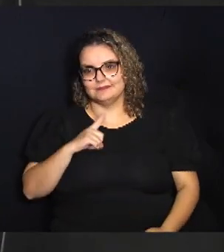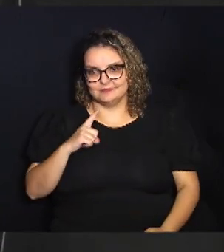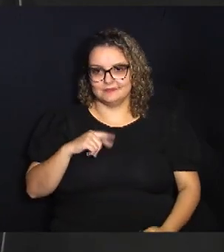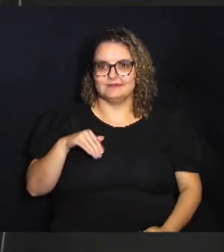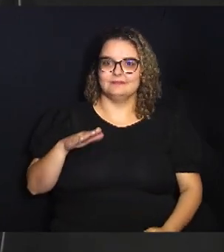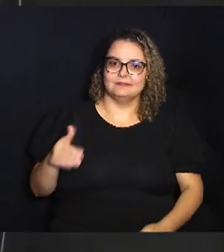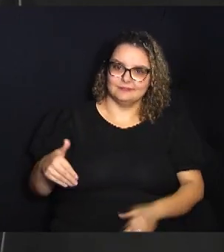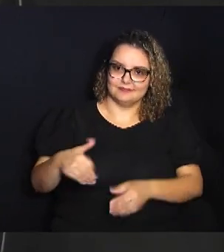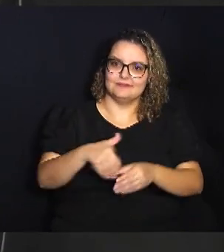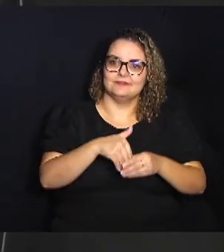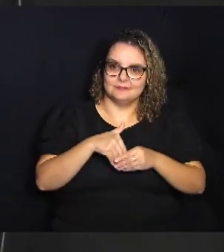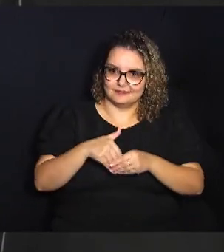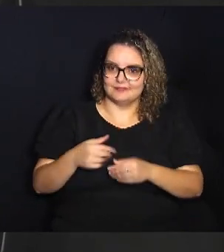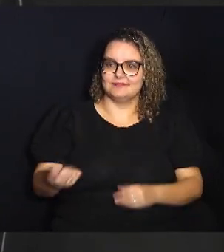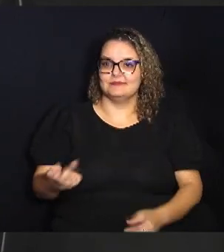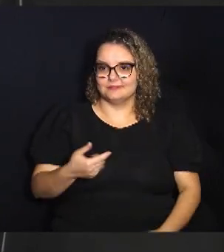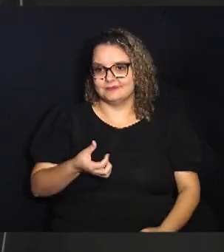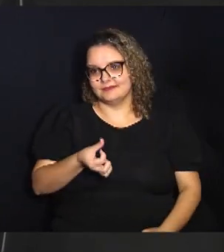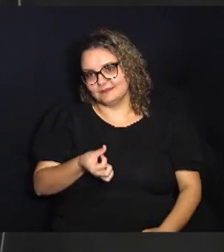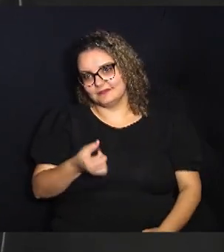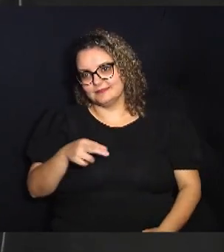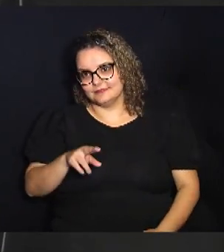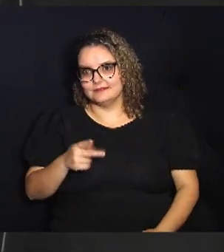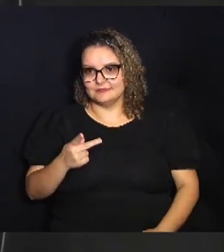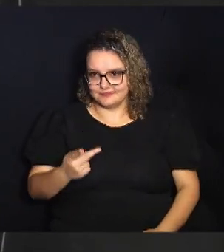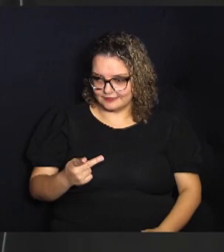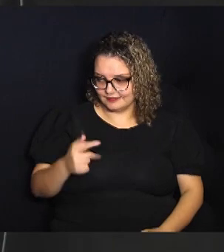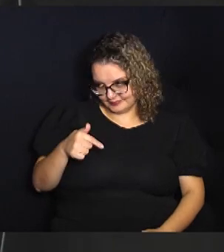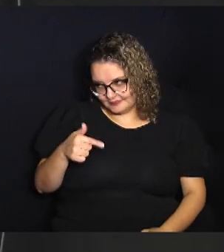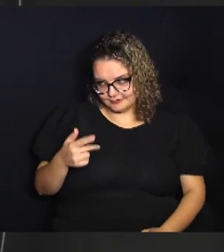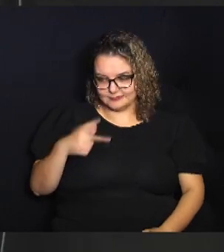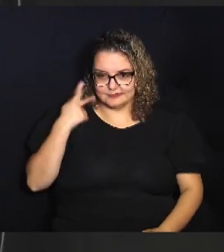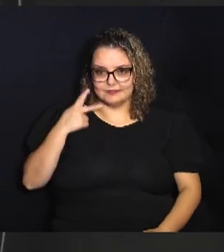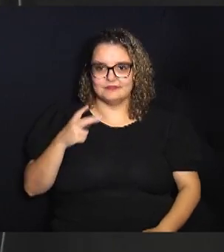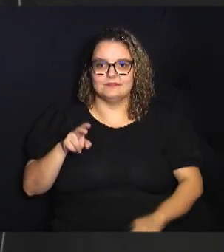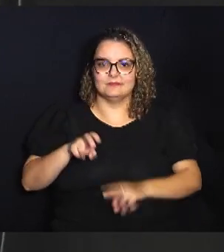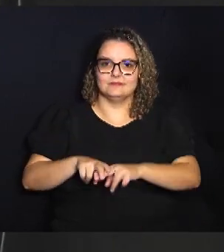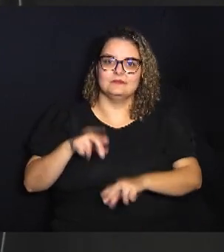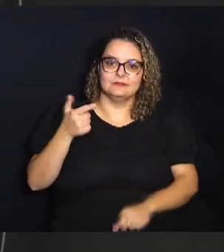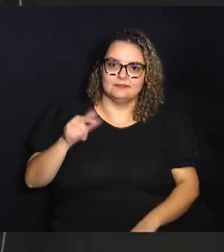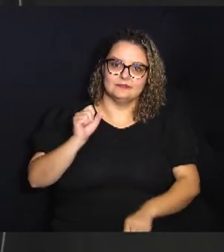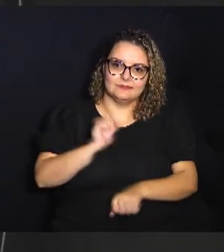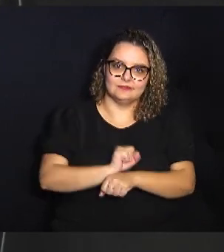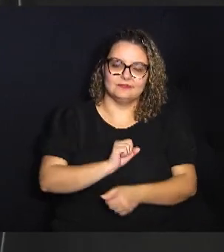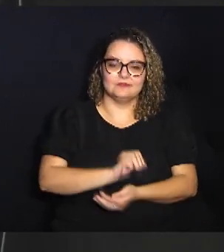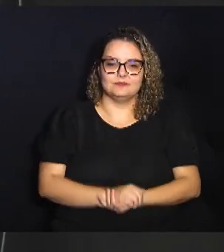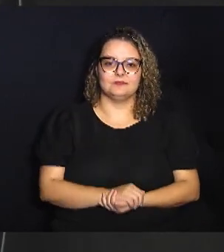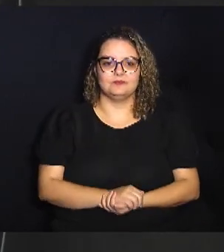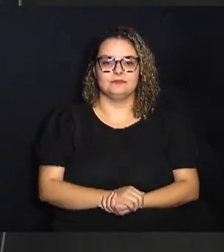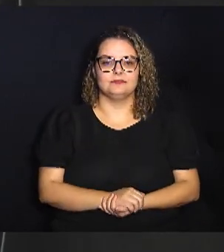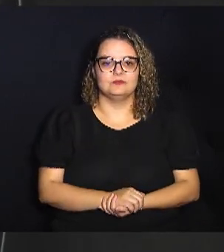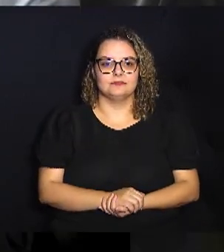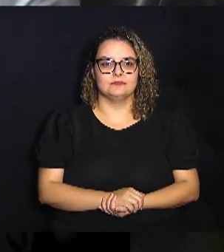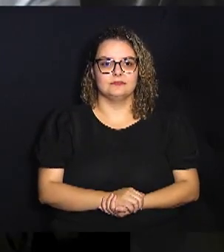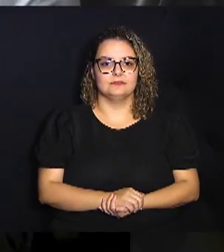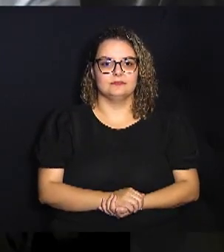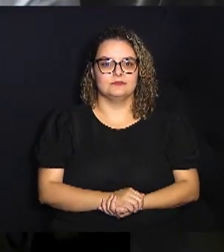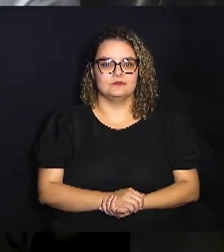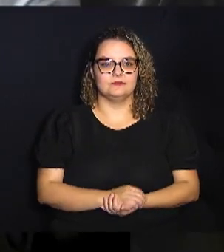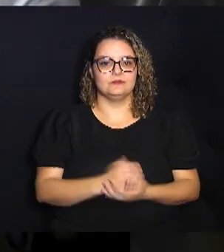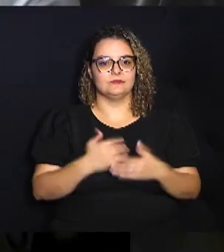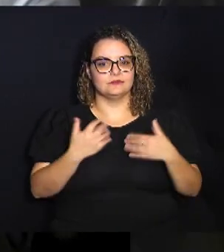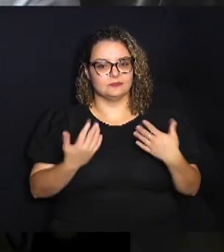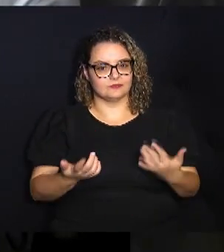votos do que 6 ou 7 vereadores, mas ficamos no banco novamente. Sim. E aí,